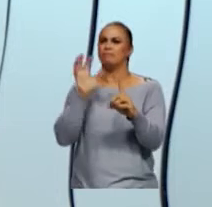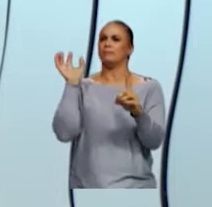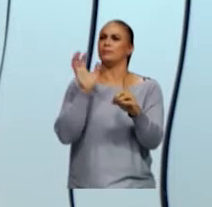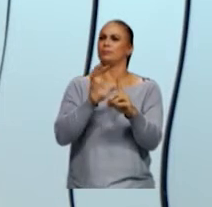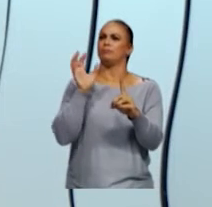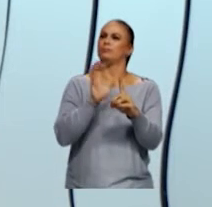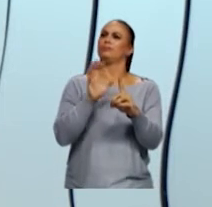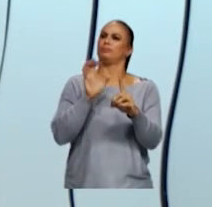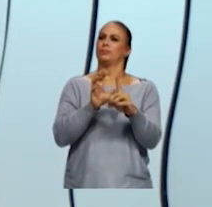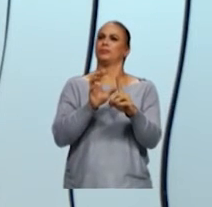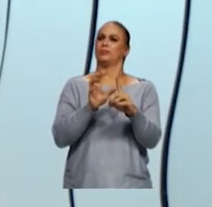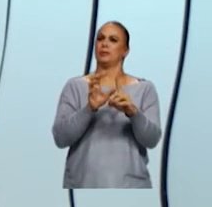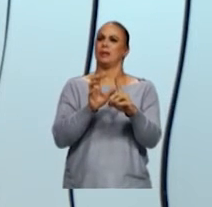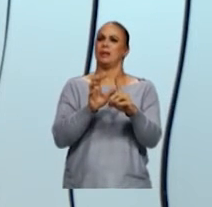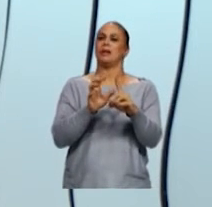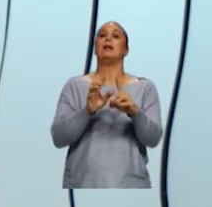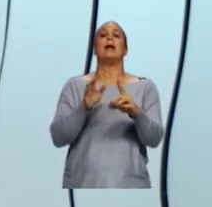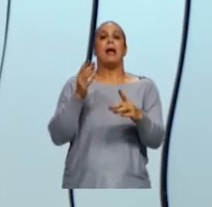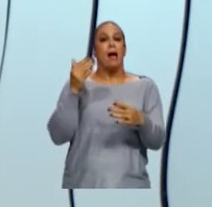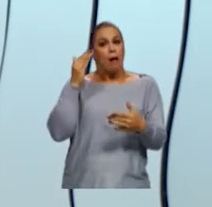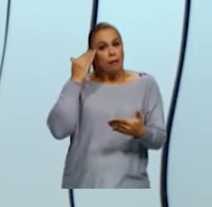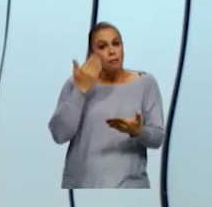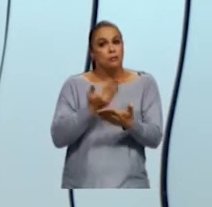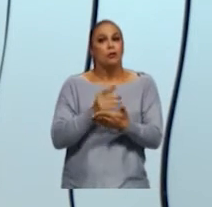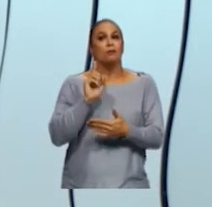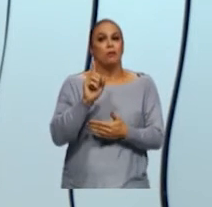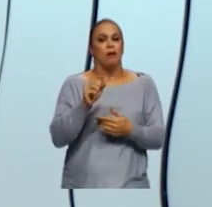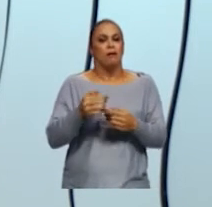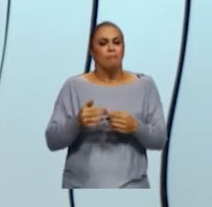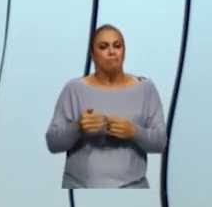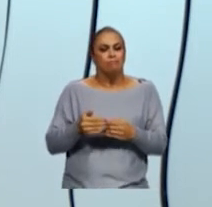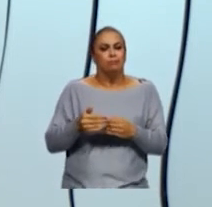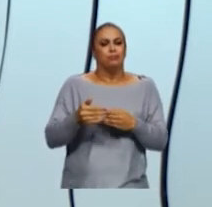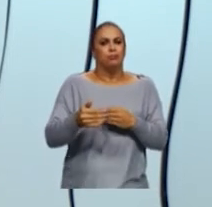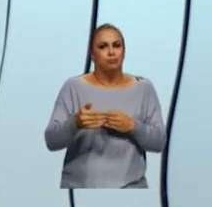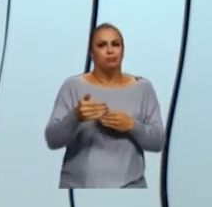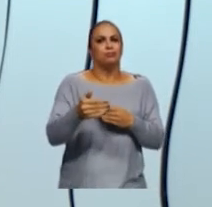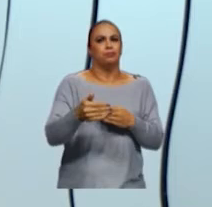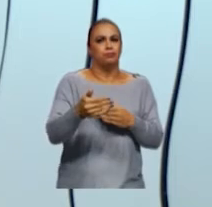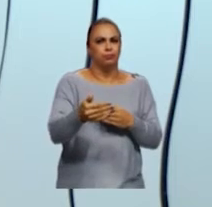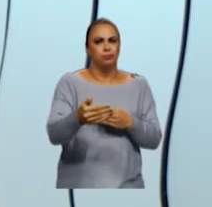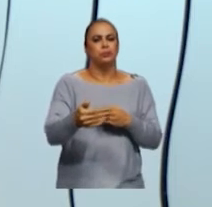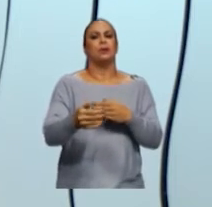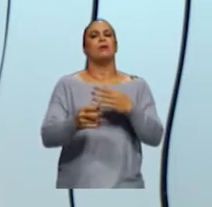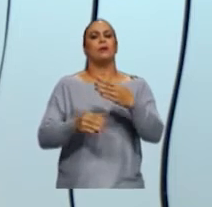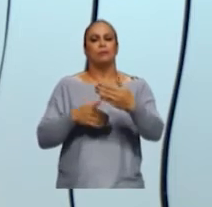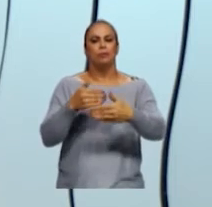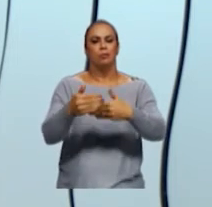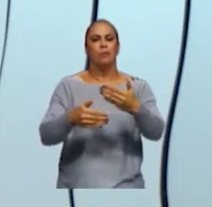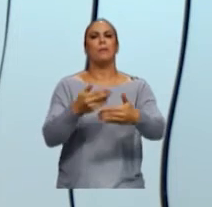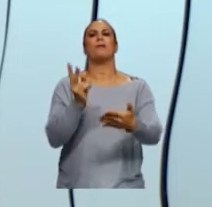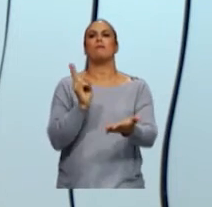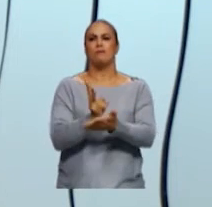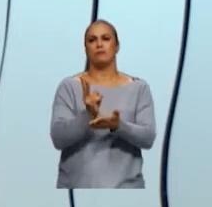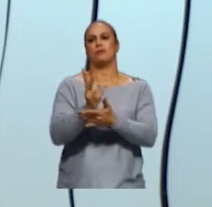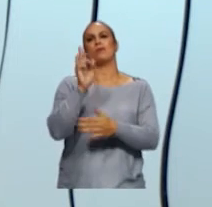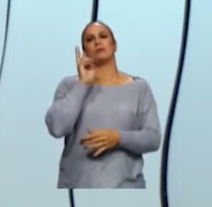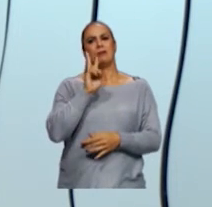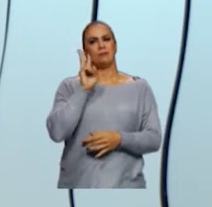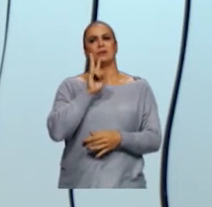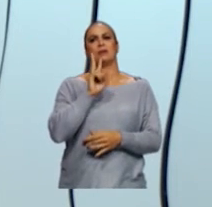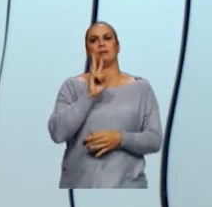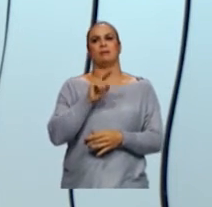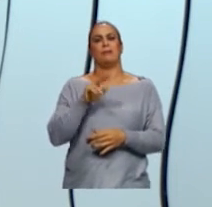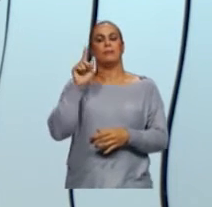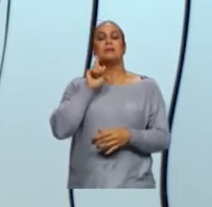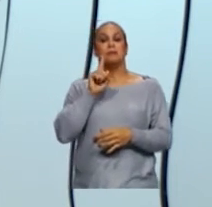por vários anos, mesmo a gente pensando na China enquanto um país que vem sobressaindo nessa questão